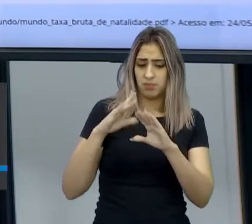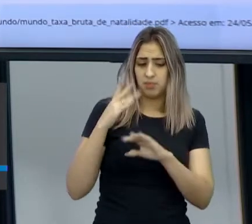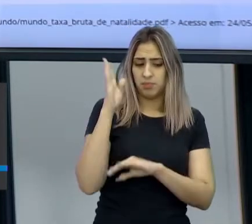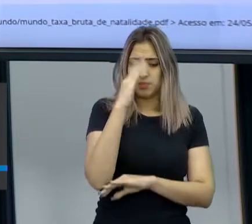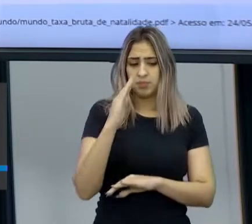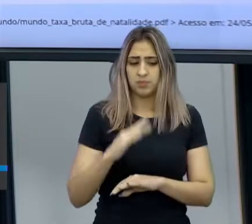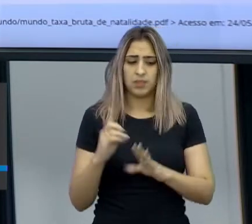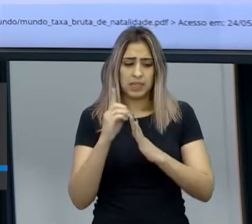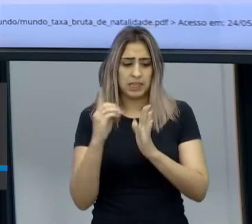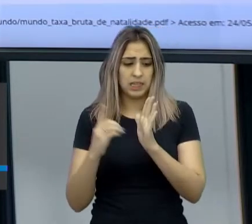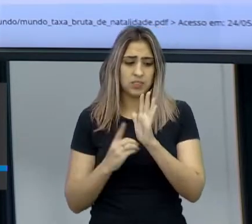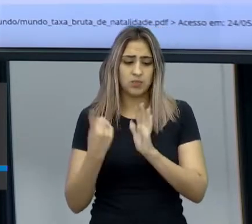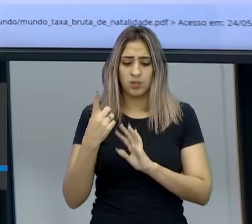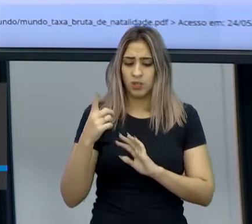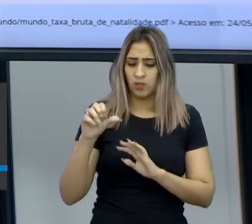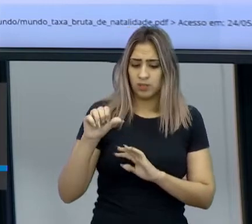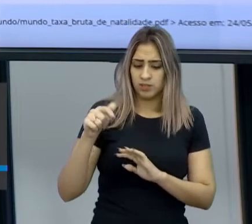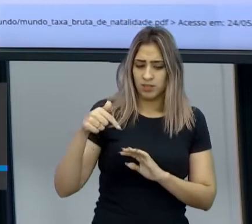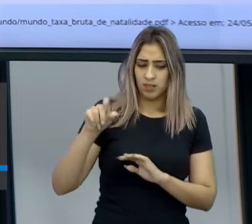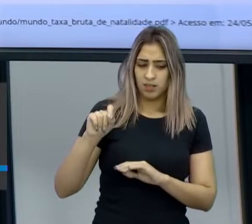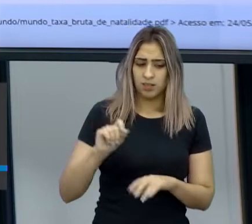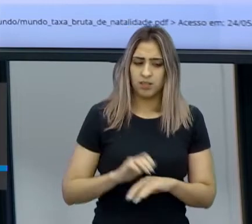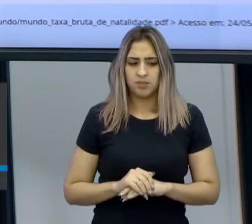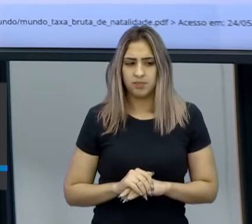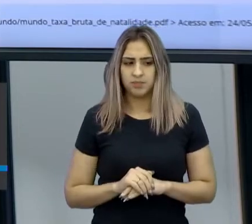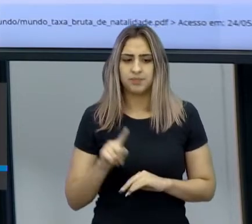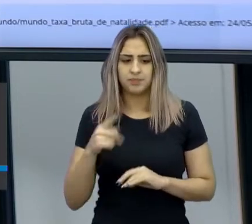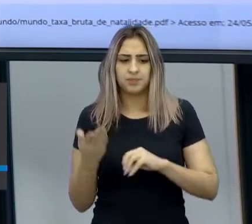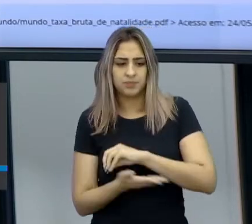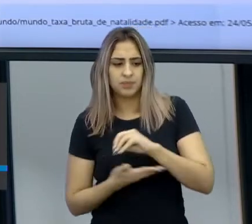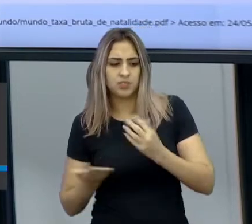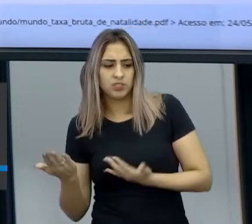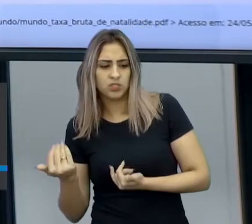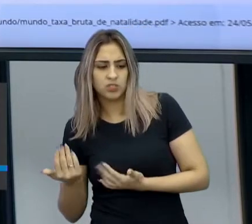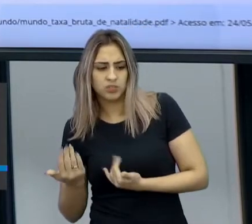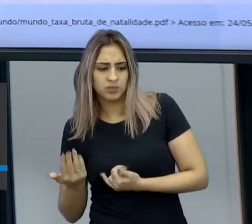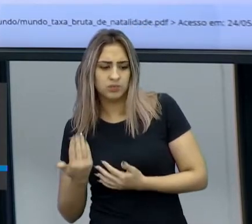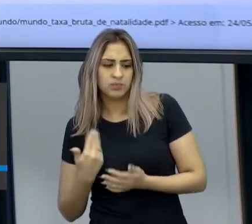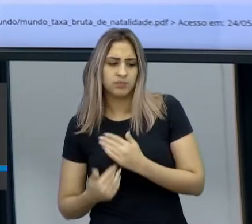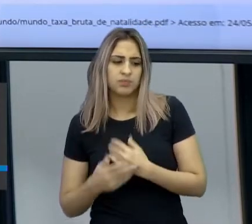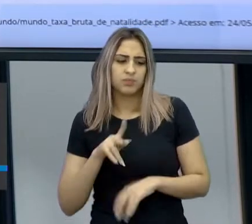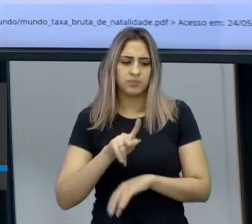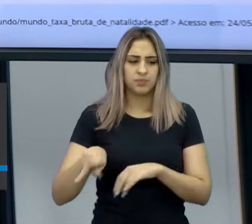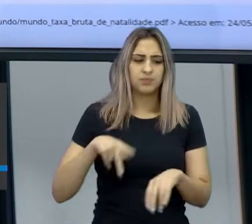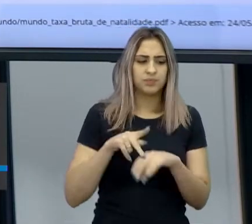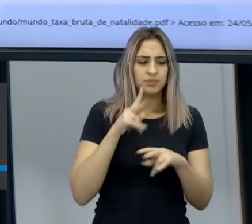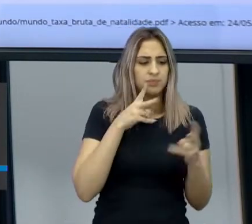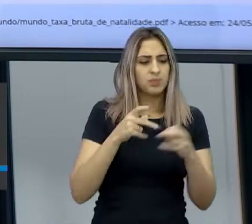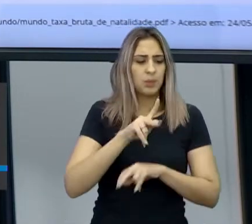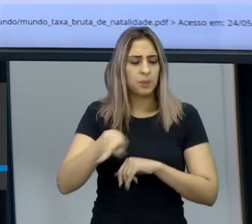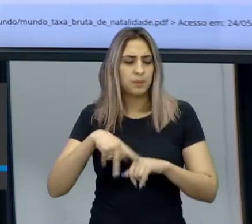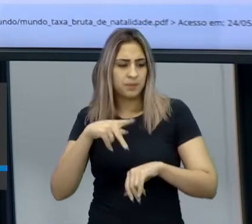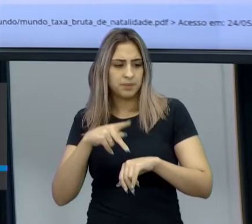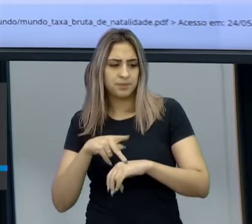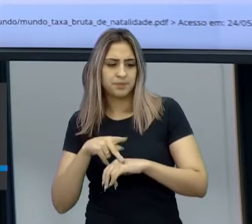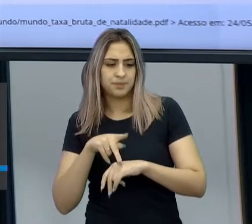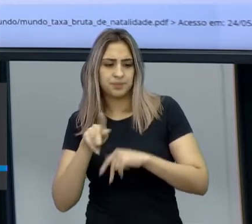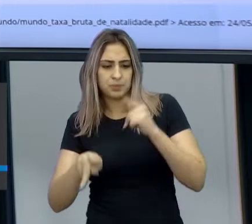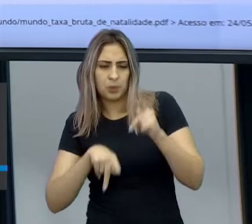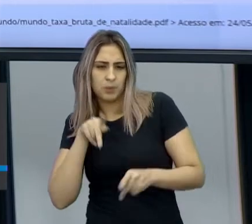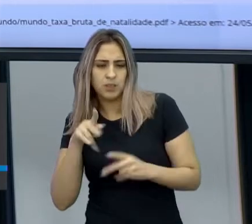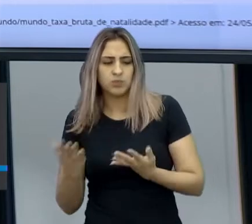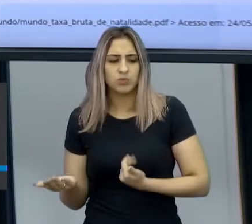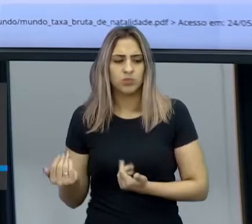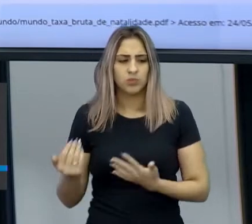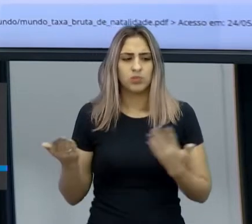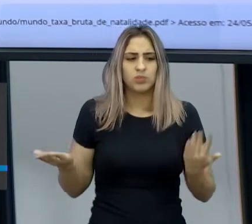de 1970, por exemplo, vai ver que, né, uma base jovem, né? Tanto é que o país é considerado um país de população